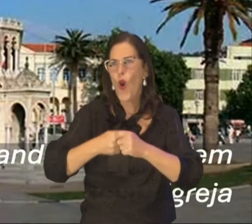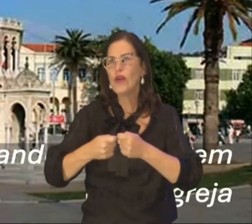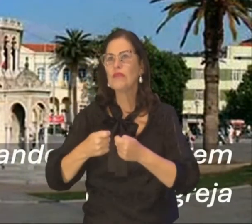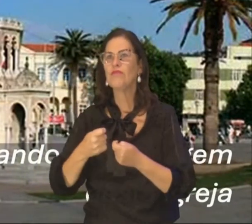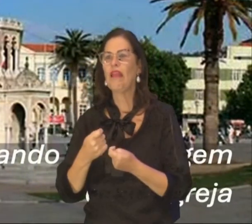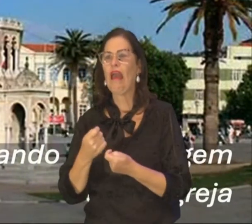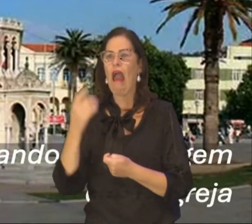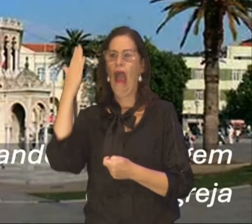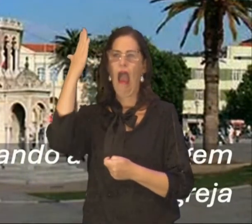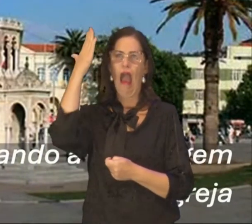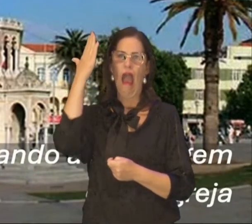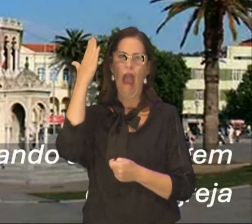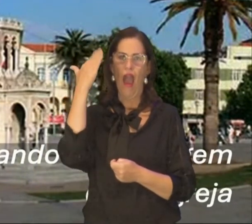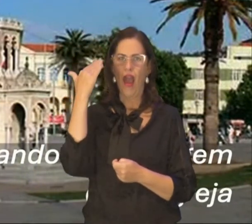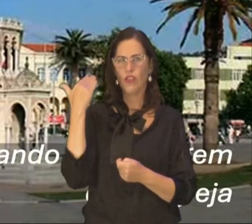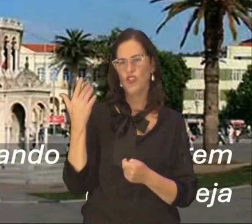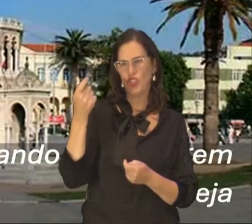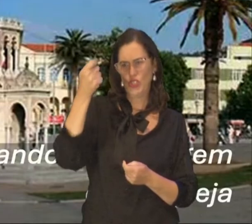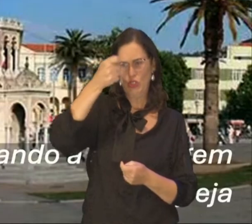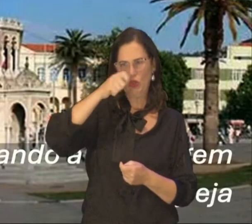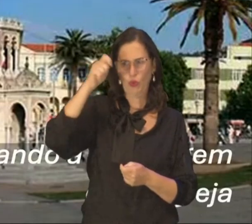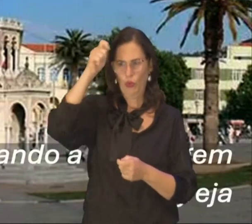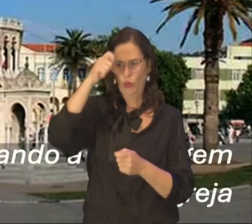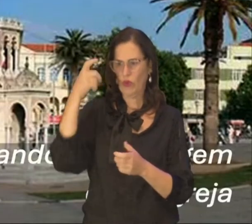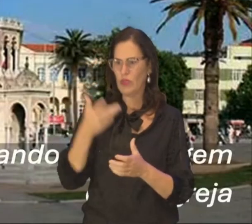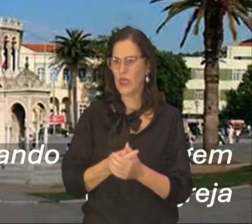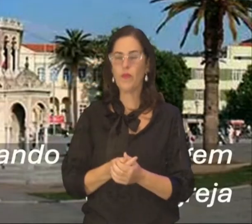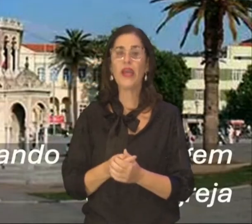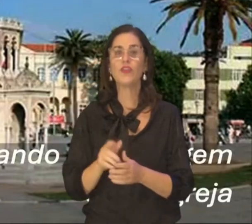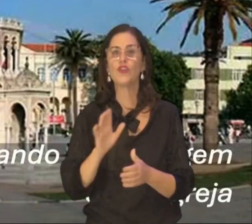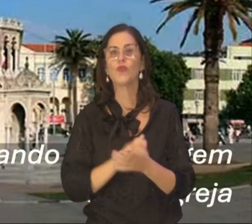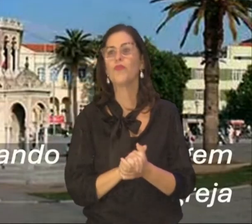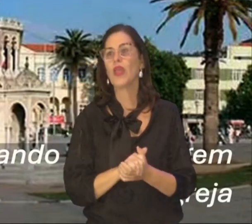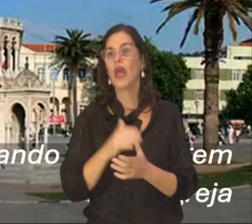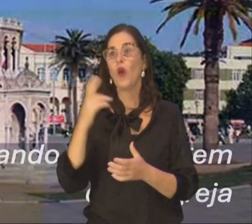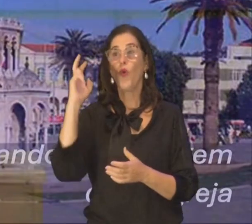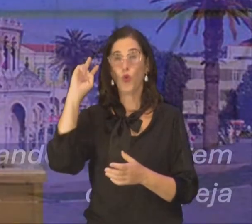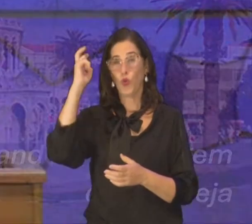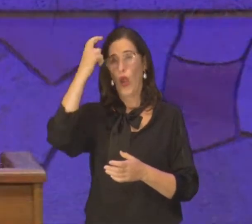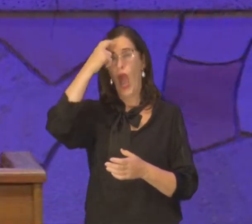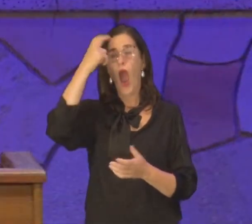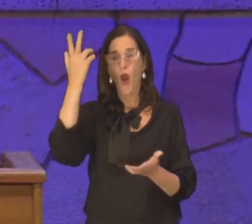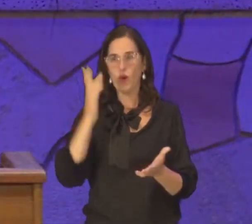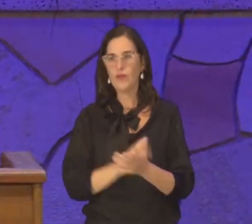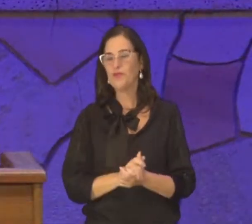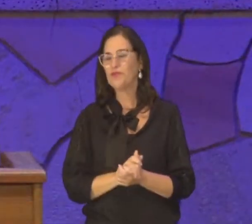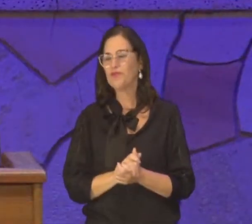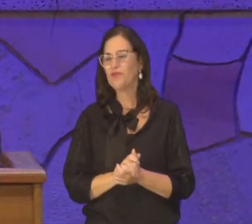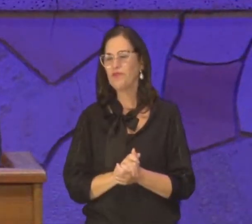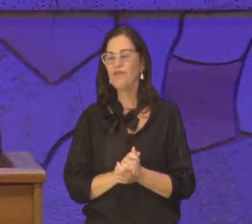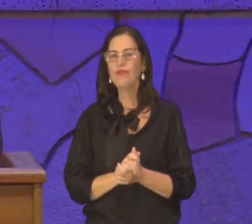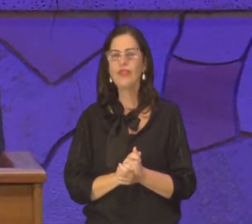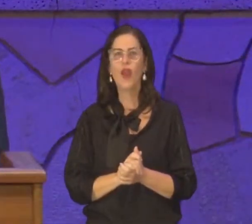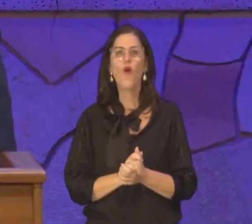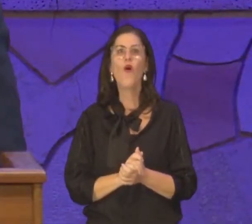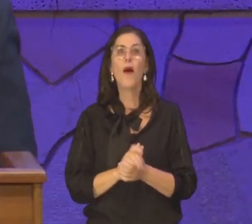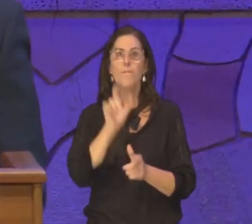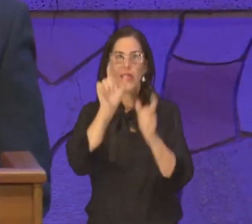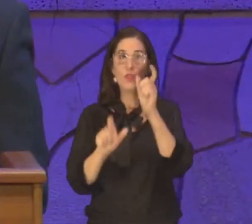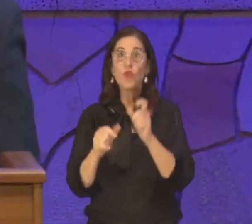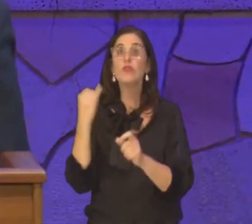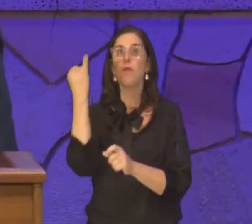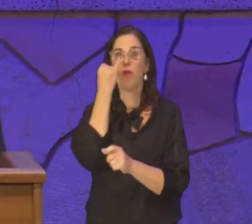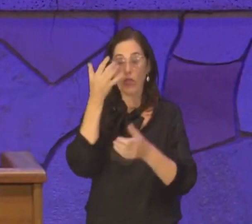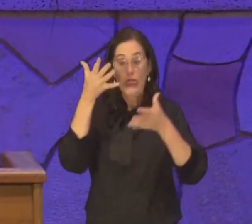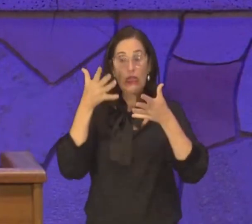e cultural. Homero, o autor da Ilíada e Odisseia, é desta cidade, nasceu nesta cidade. E é uma cidade